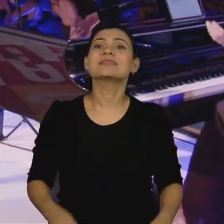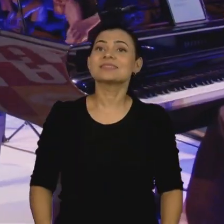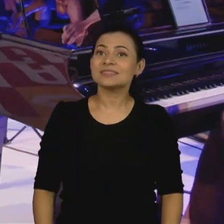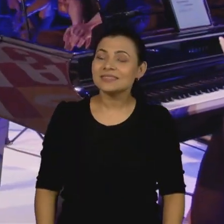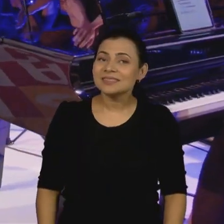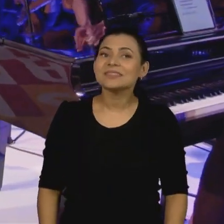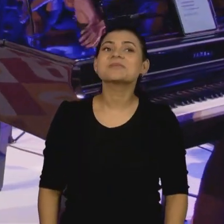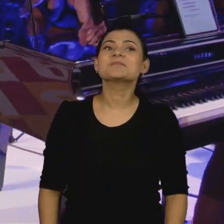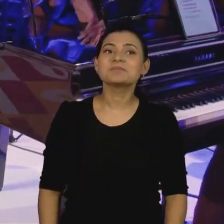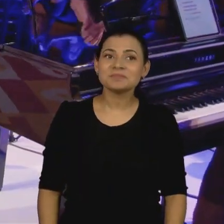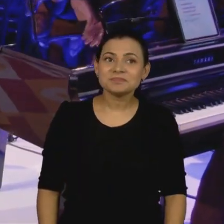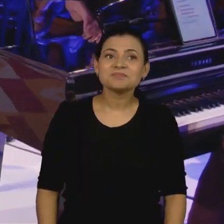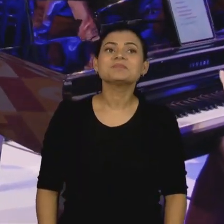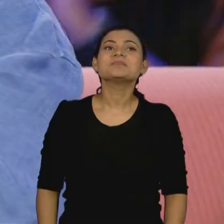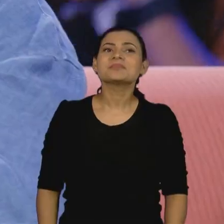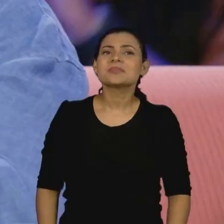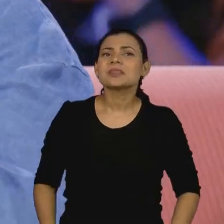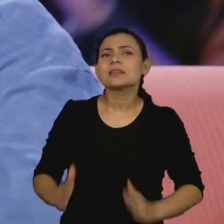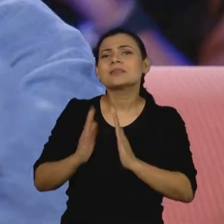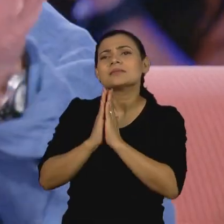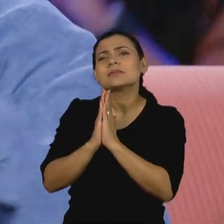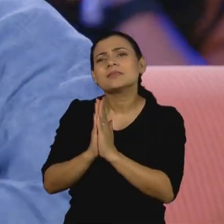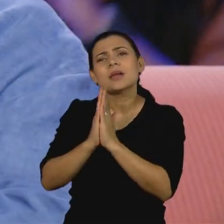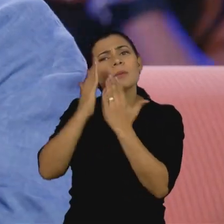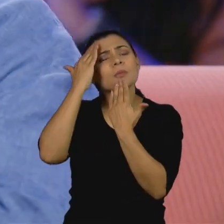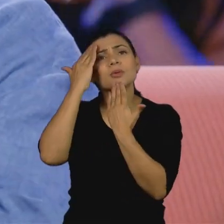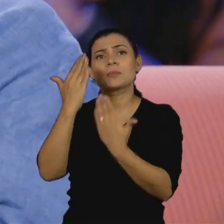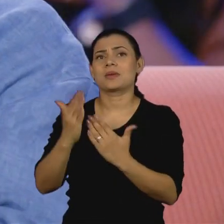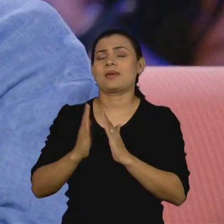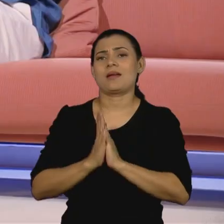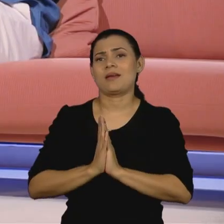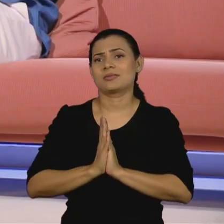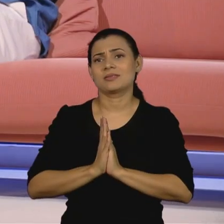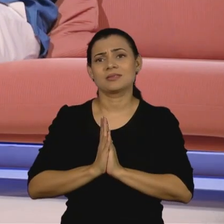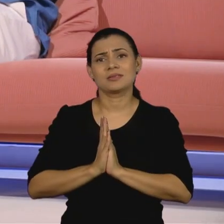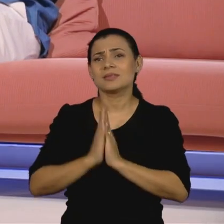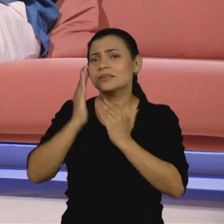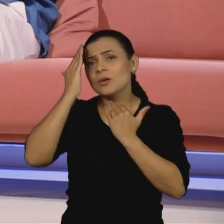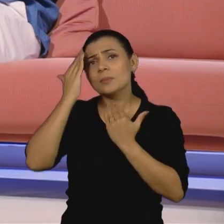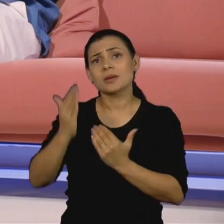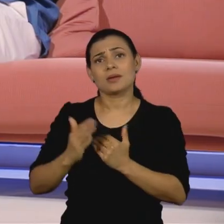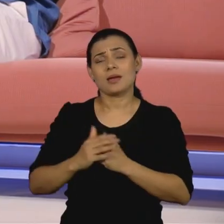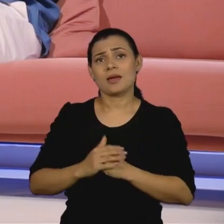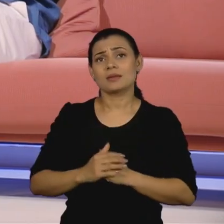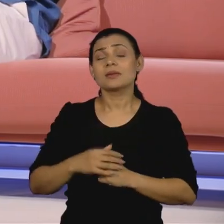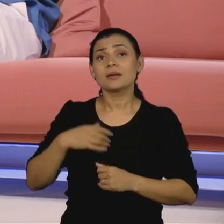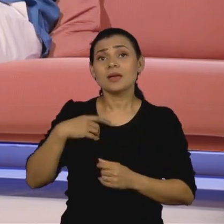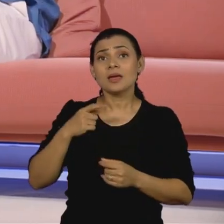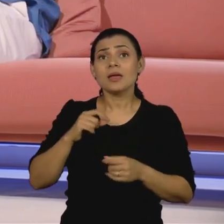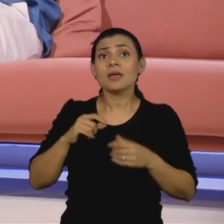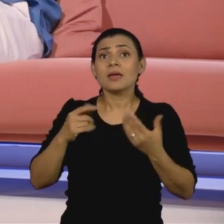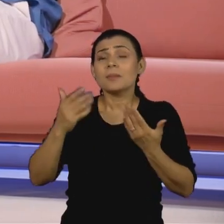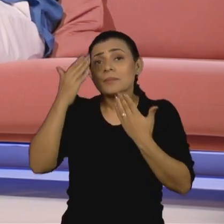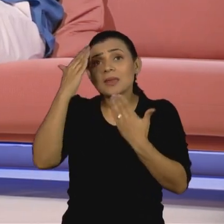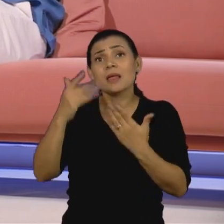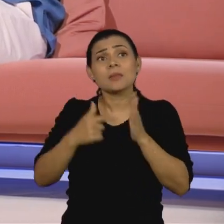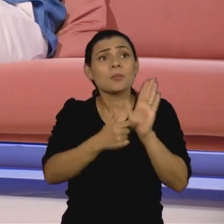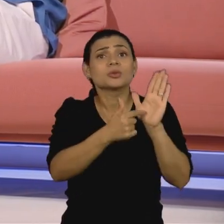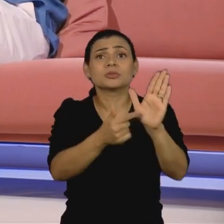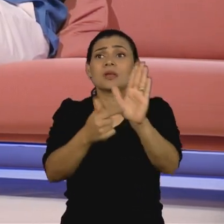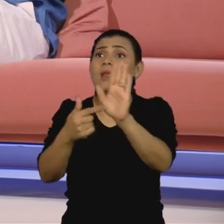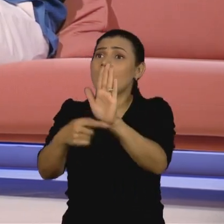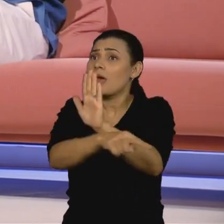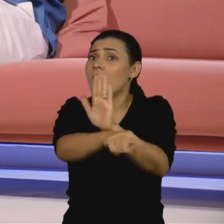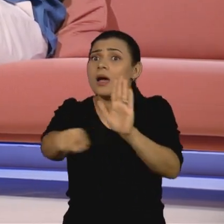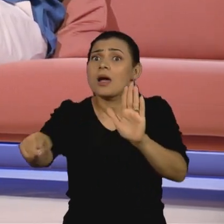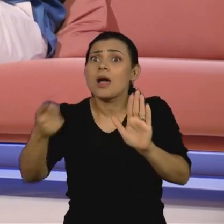O homem tem amigo. Muito obrigado, Charlita. Que eu vou gravar isso tudo, né? Assim, e mostrar para os outros. Assim, olha